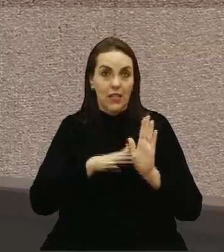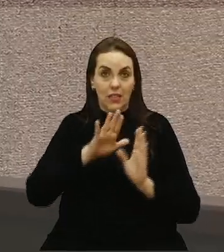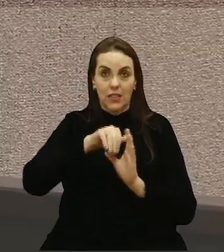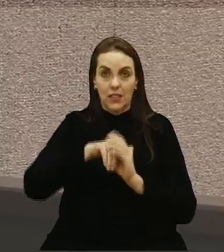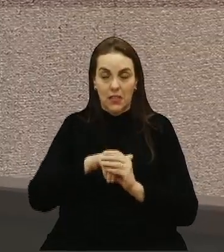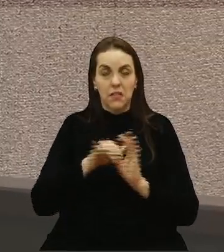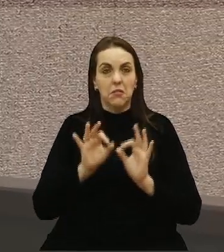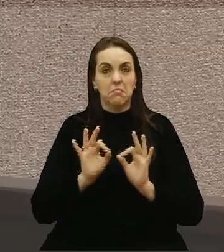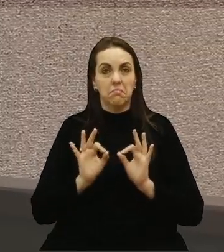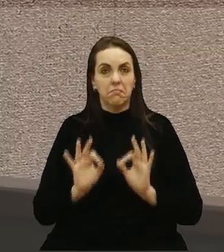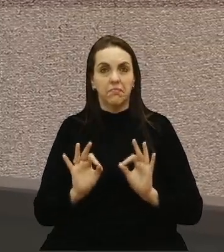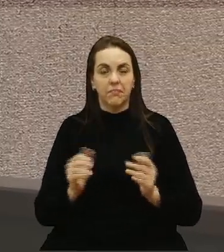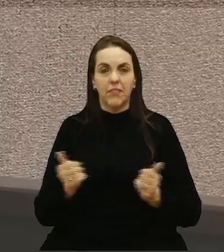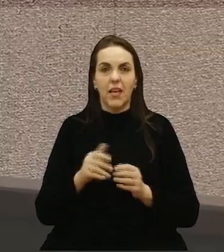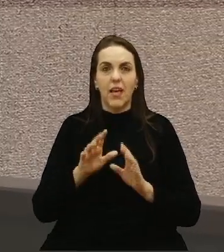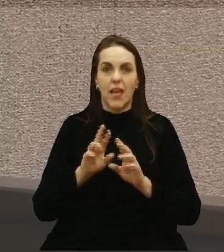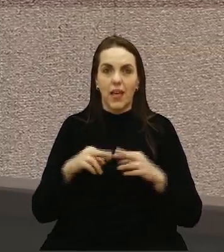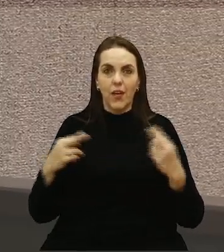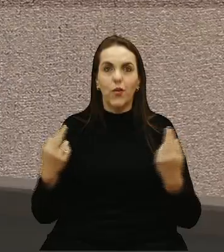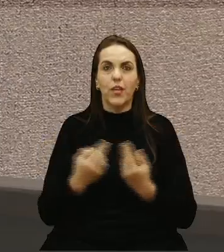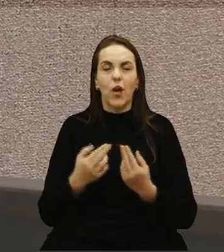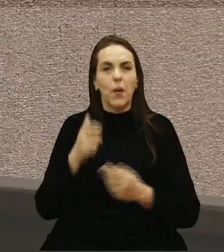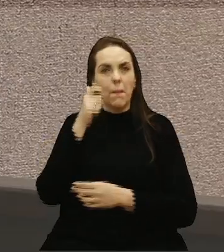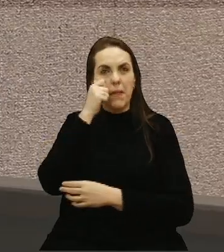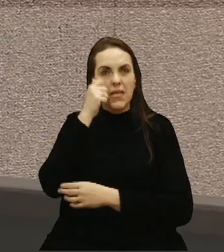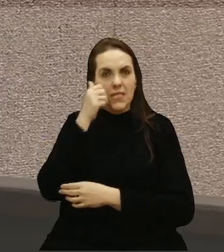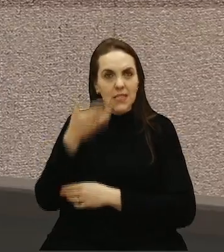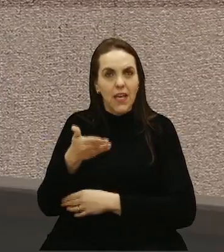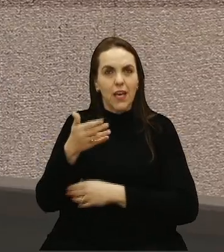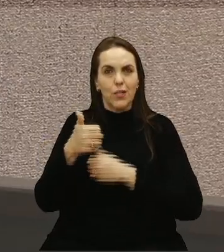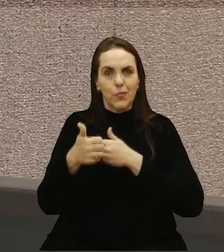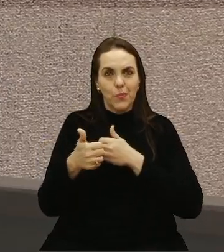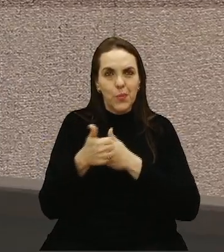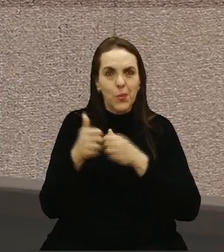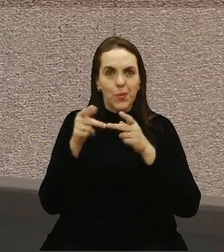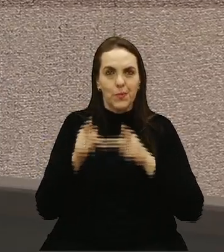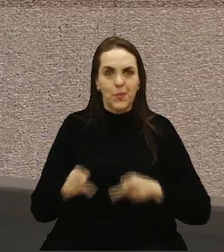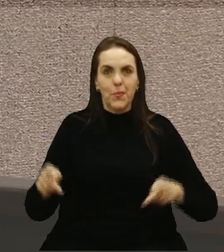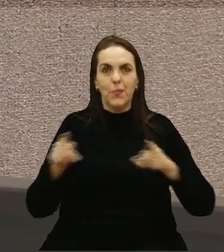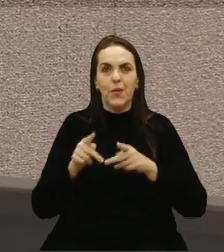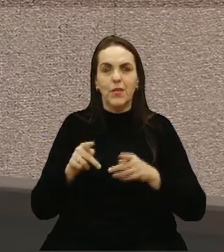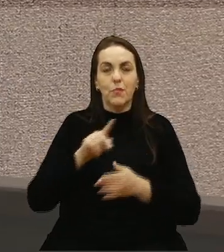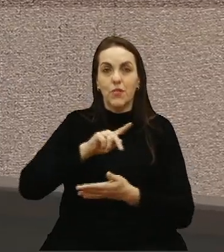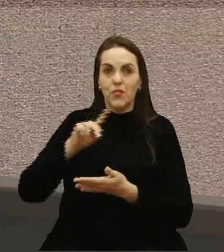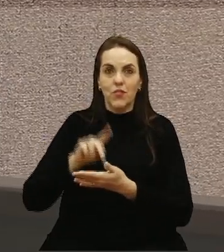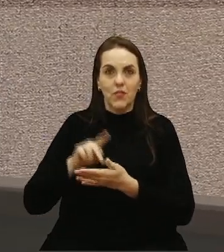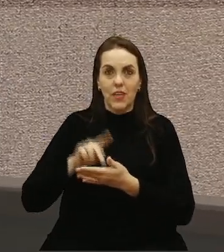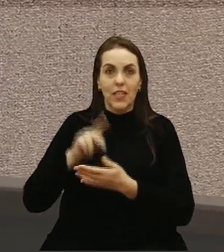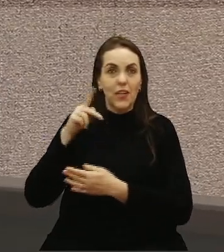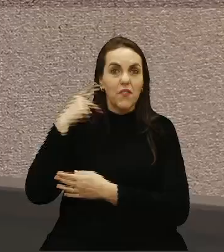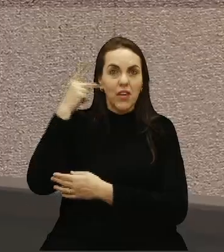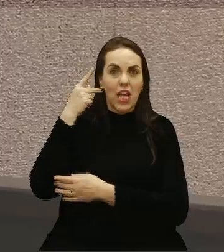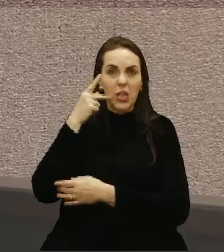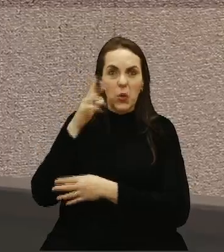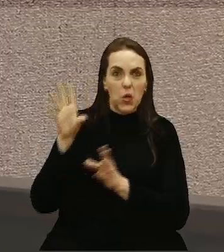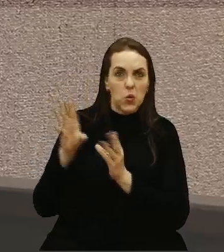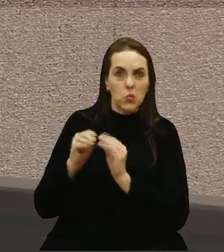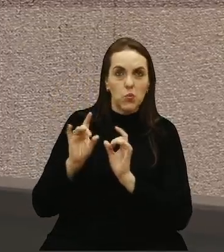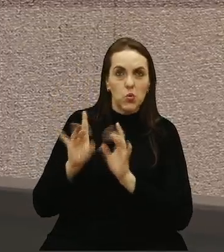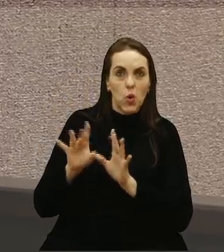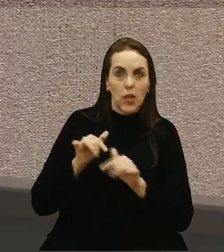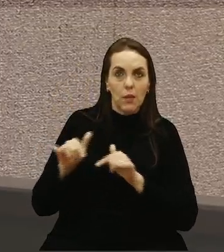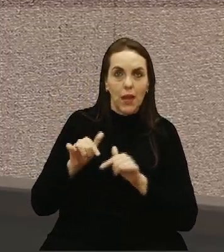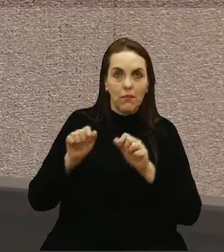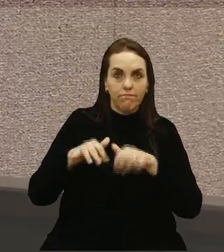e permitem que a gente possa estar presente, possa estar próximo à população, porque, de fato, um vereador não se resume a uma atuação em